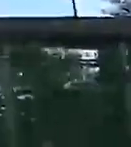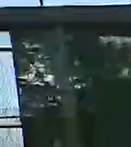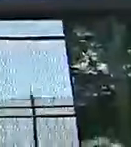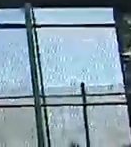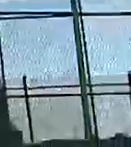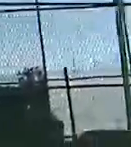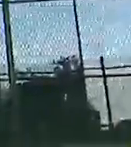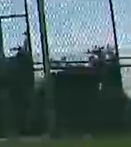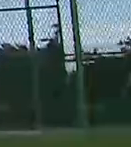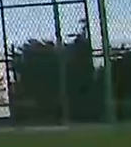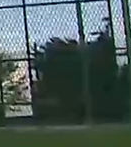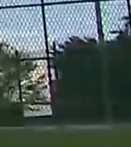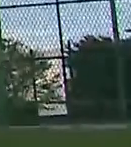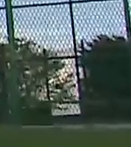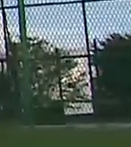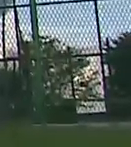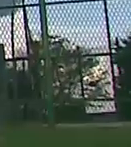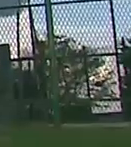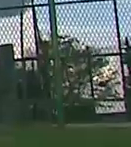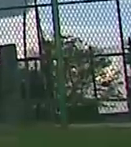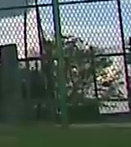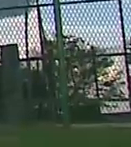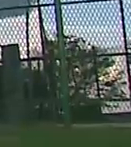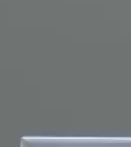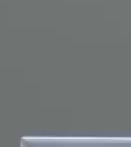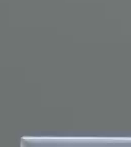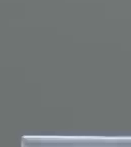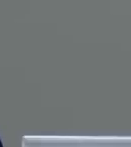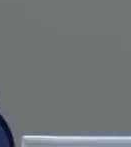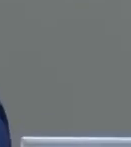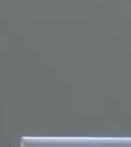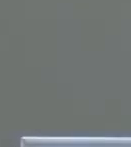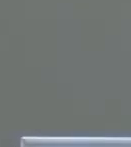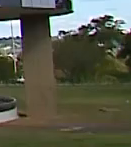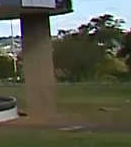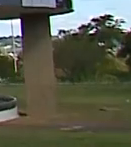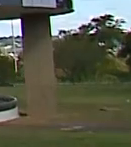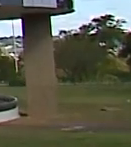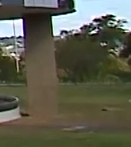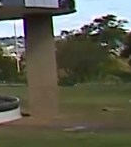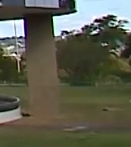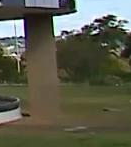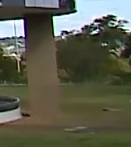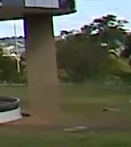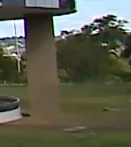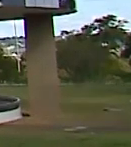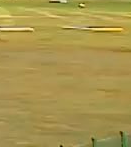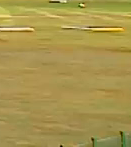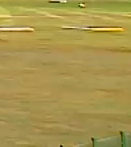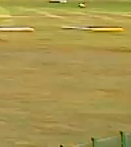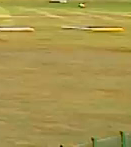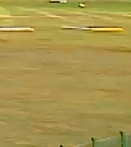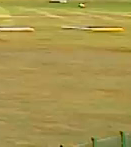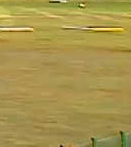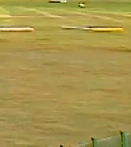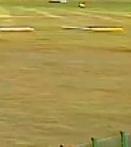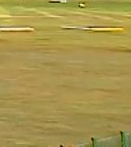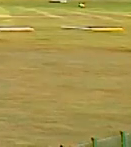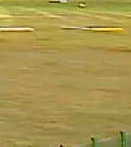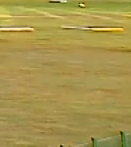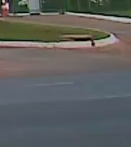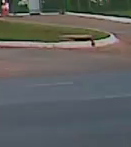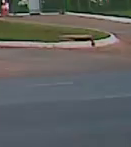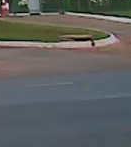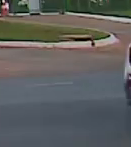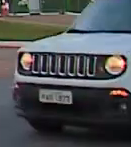recursos destinados ao enfrentamento da covid-19 no estado além do governador outras 17 pessoas são denunciadas